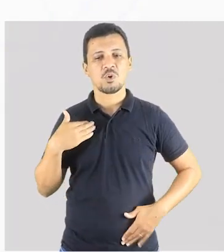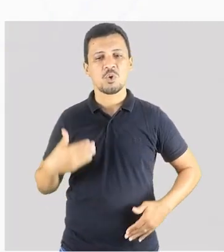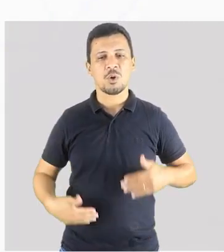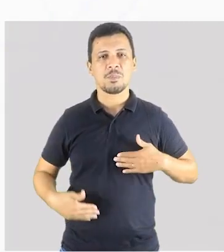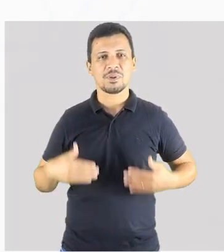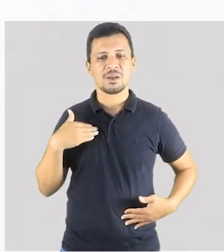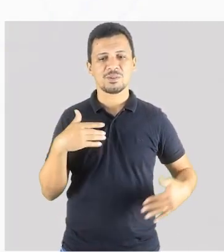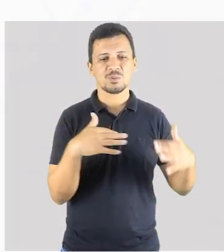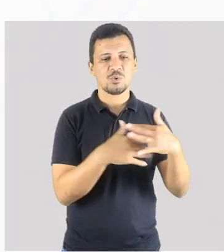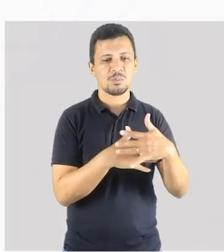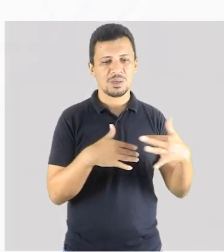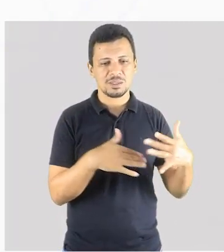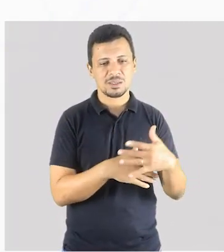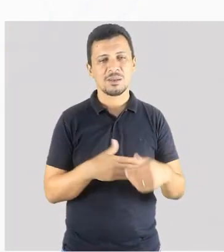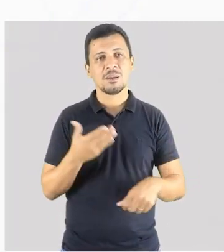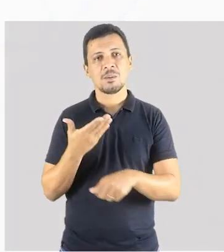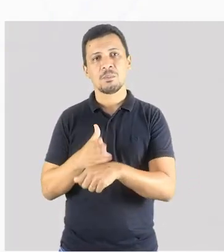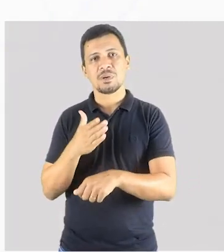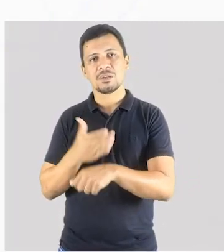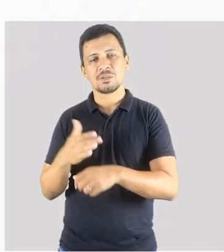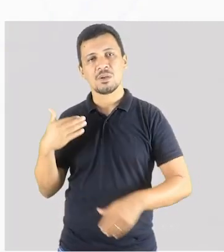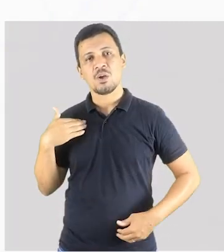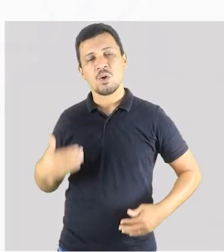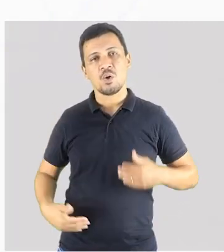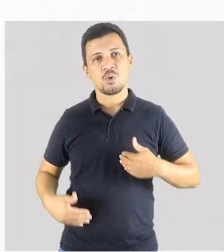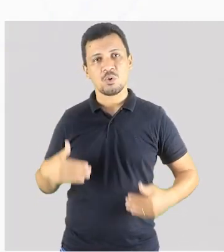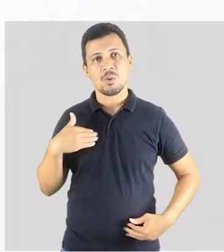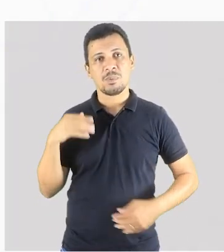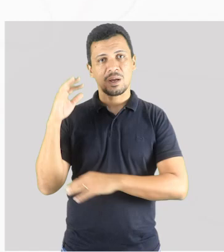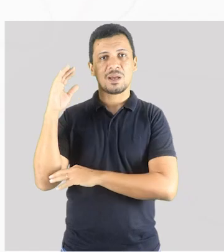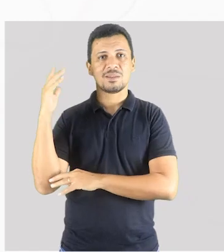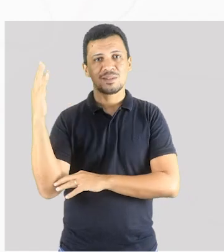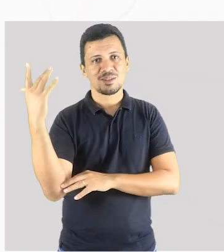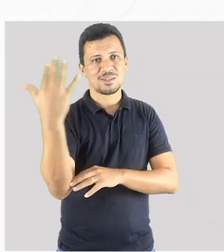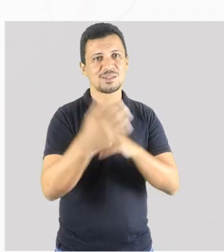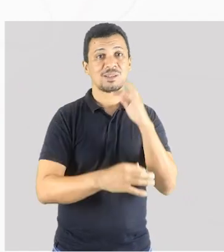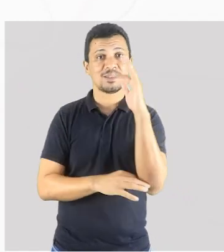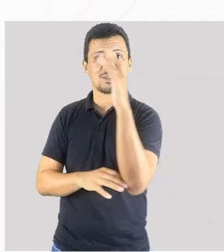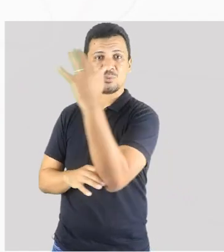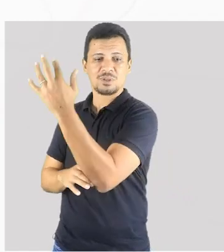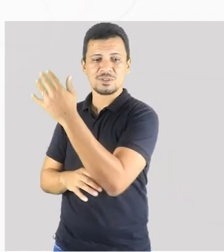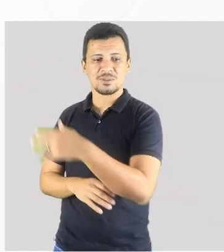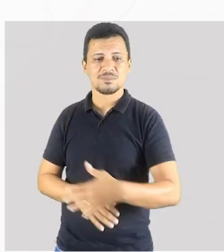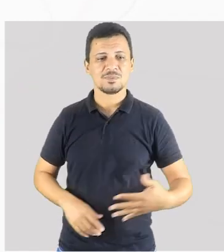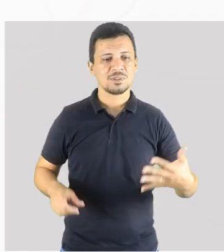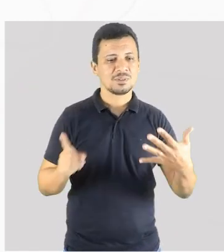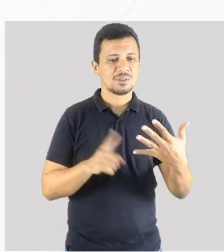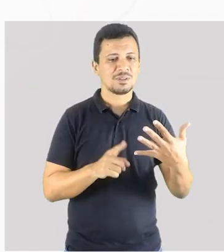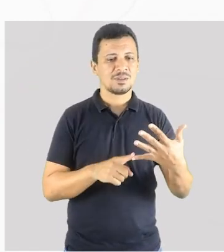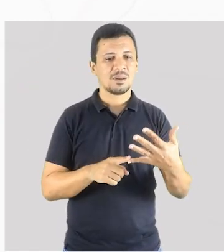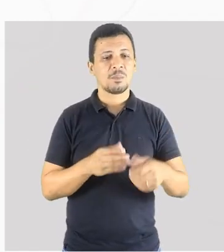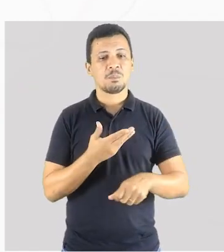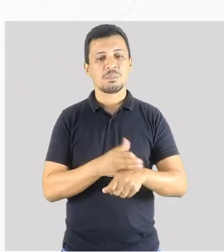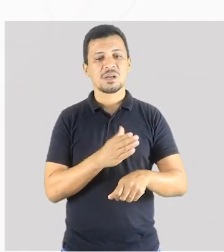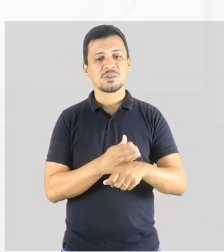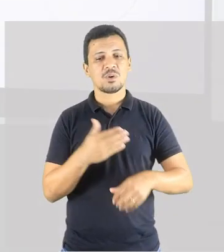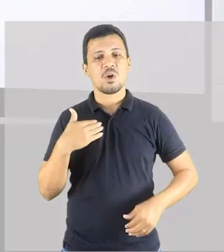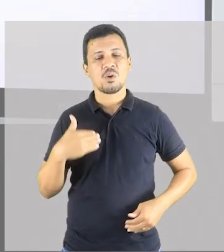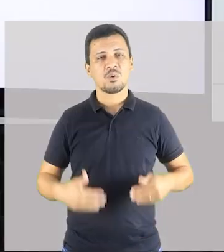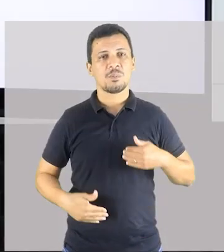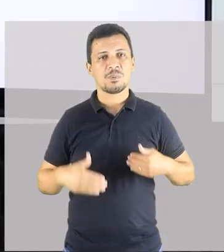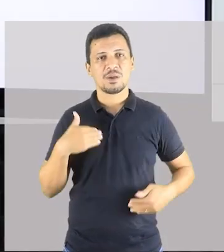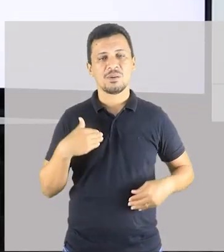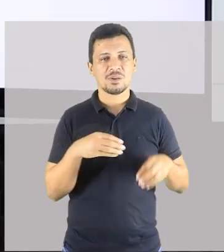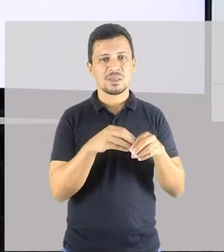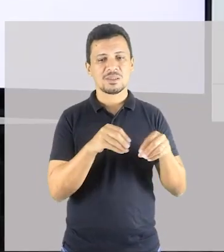práticas corporais de aventuras urbanas e práticas corporais de aventura na natureza. E letra E, práticas